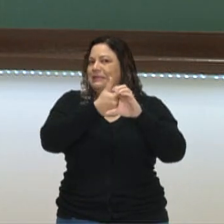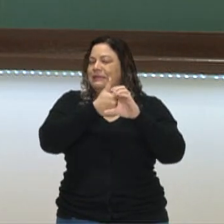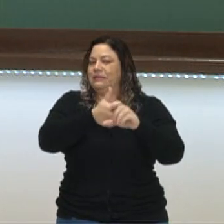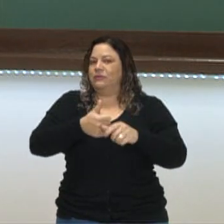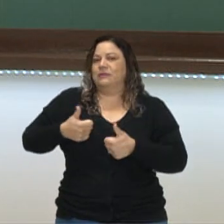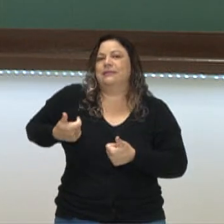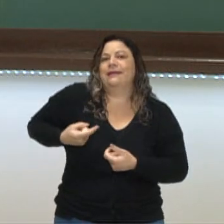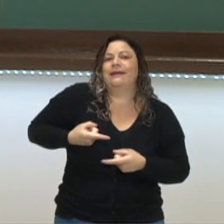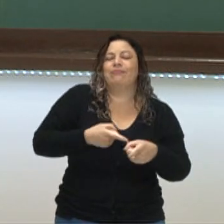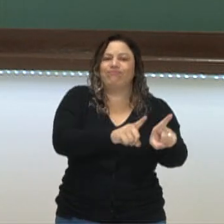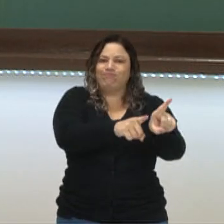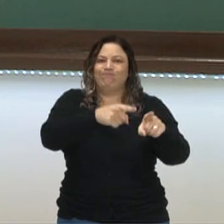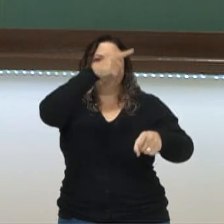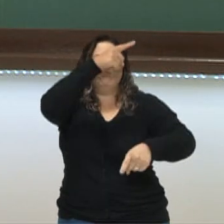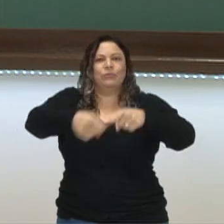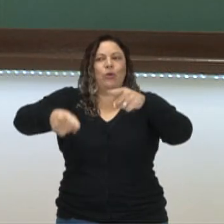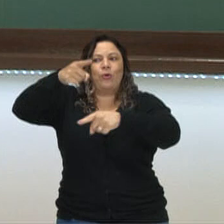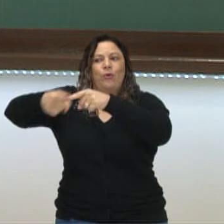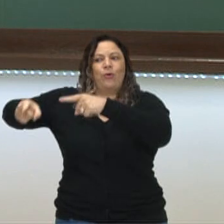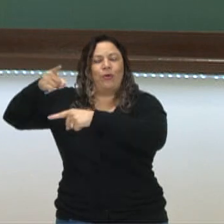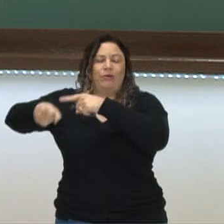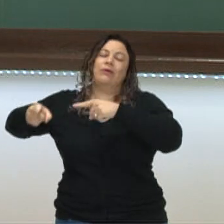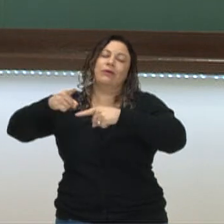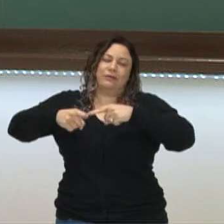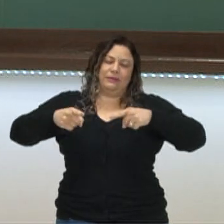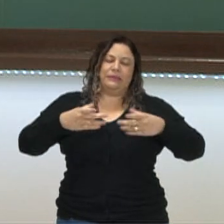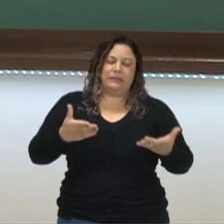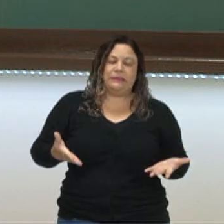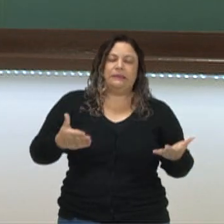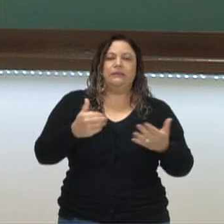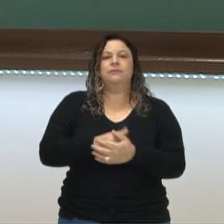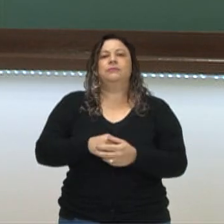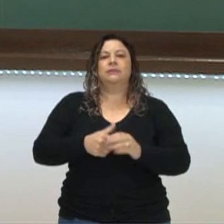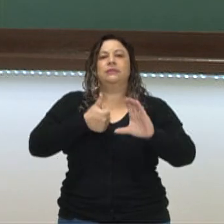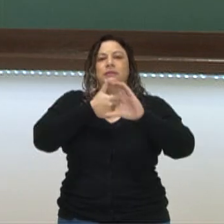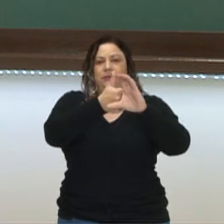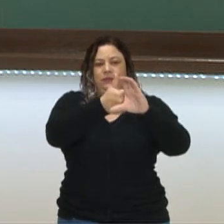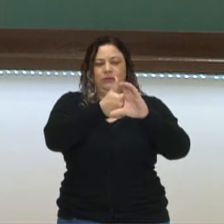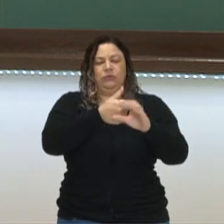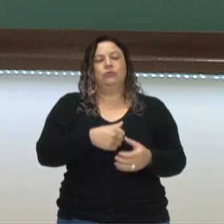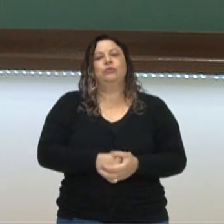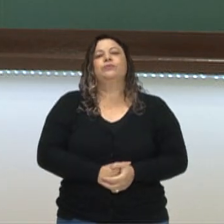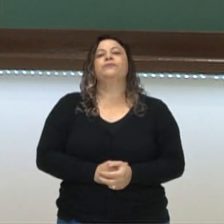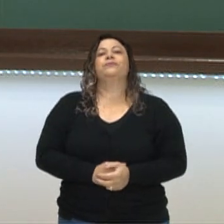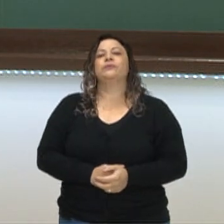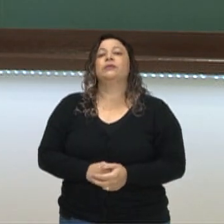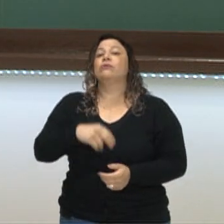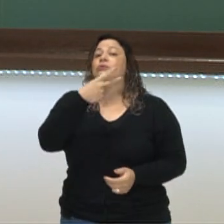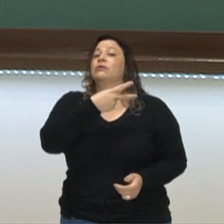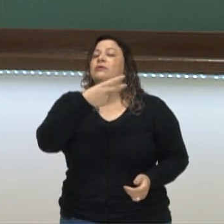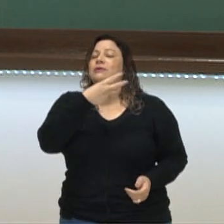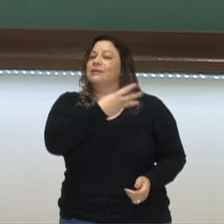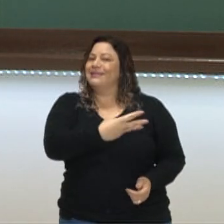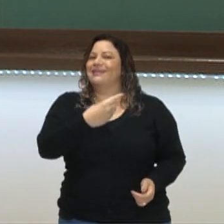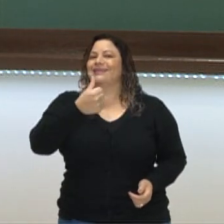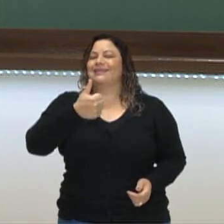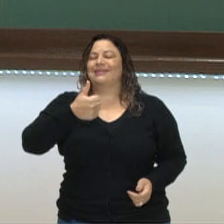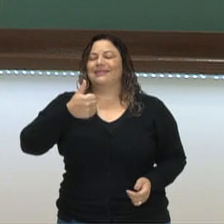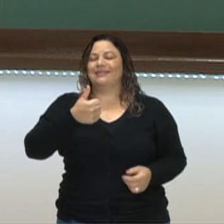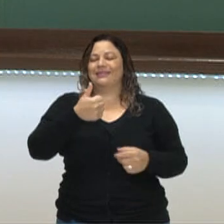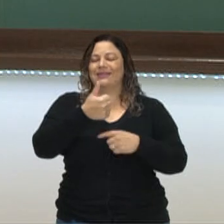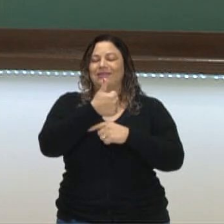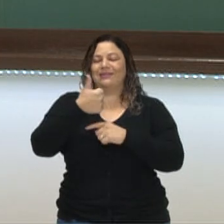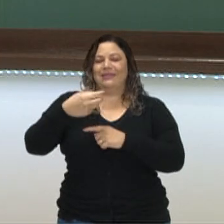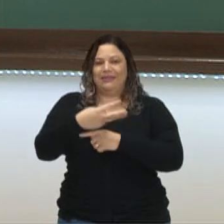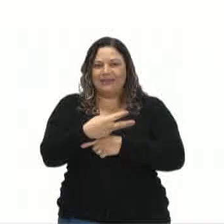proibido, né, praticar a religião cristã. Então, só em 313 que foi permitido, então, o culto